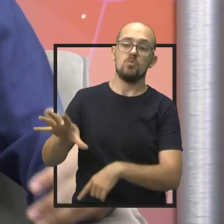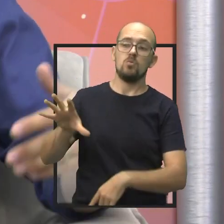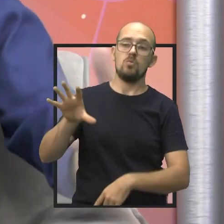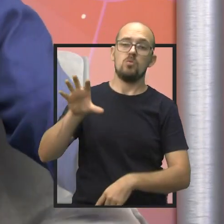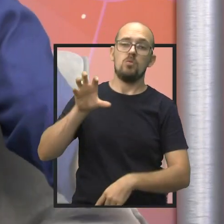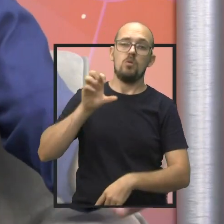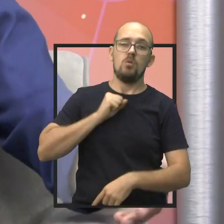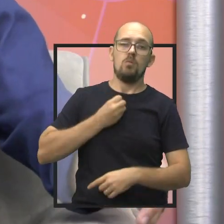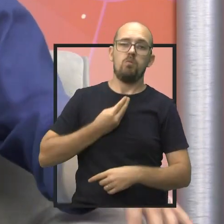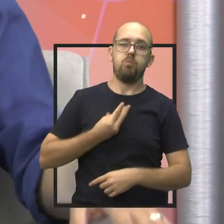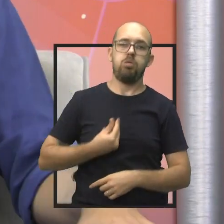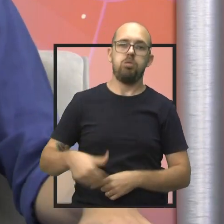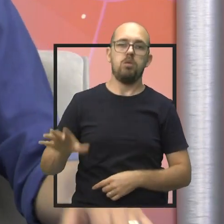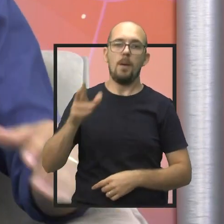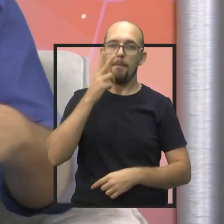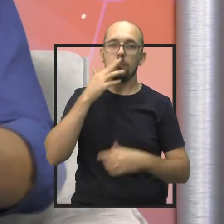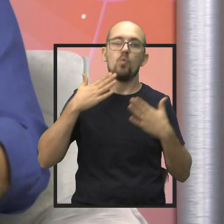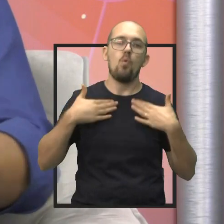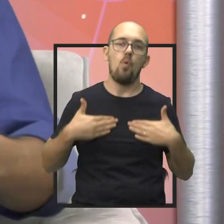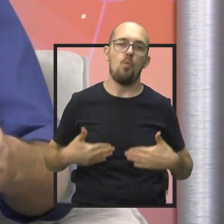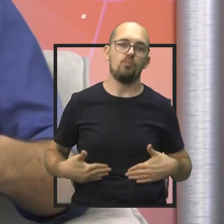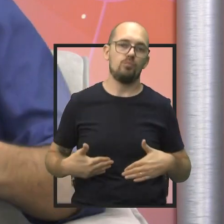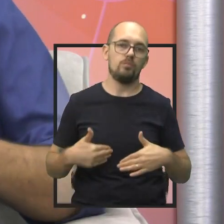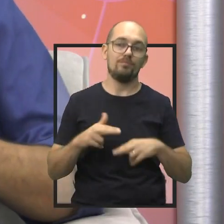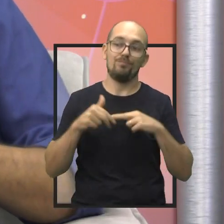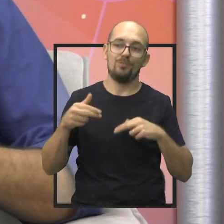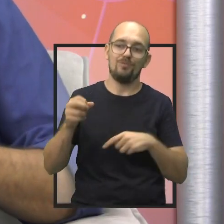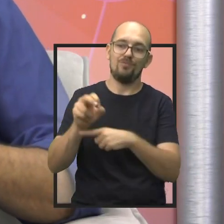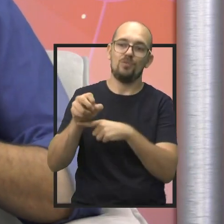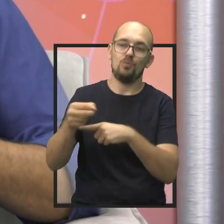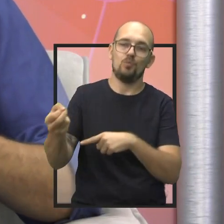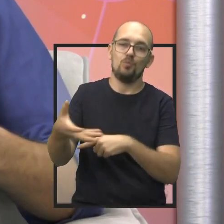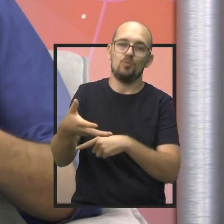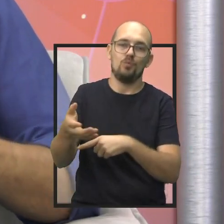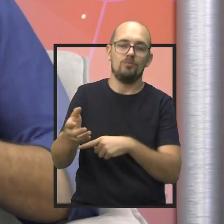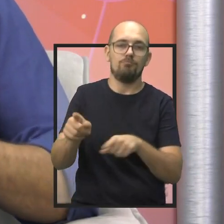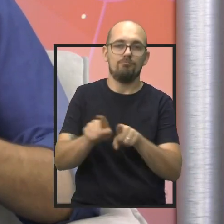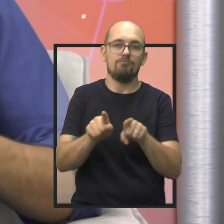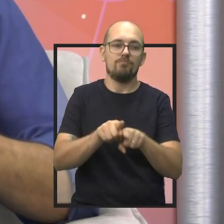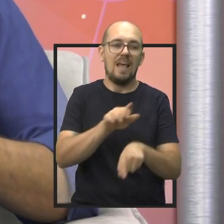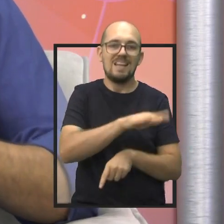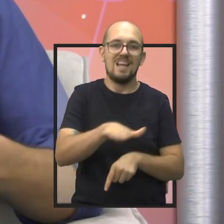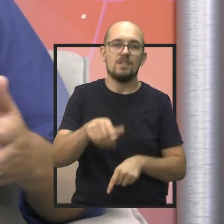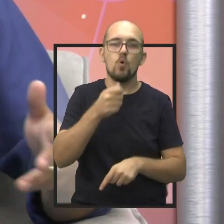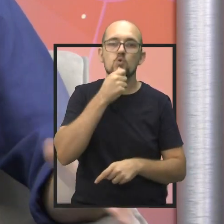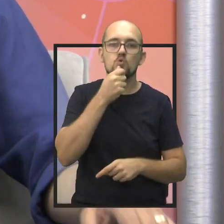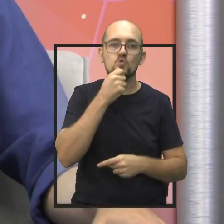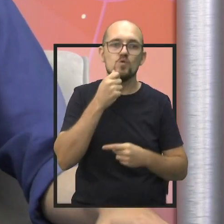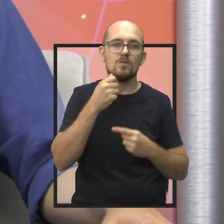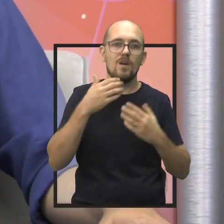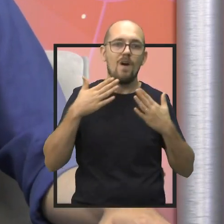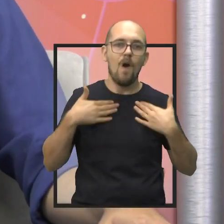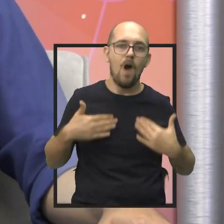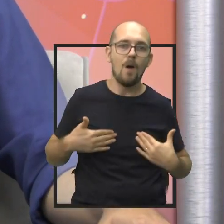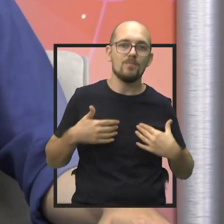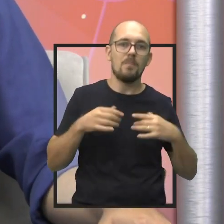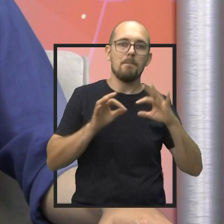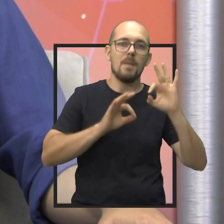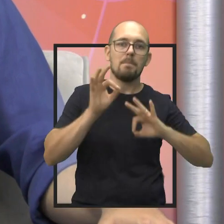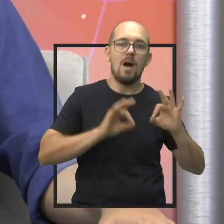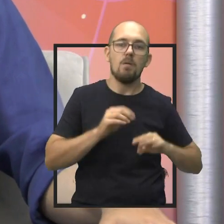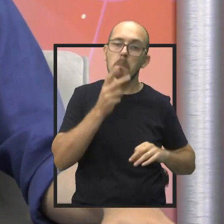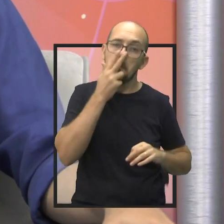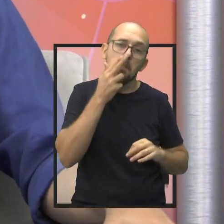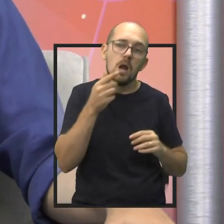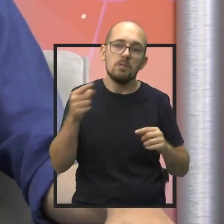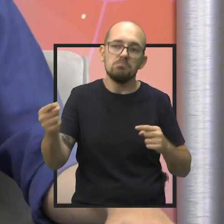uma forma intensa a esse vírus, né? Por ser um vírus totalmente novo e a pessoa não ter imunidade, não ter anticorpo nenhum, talvez não responda de